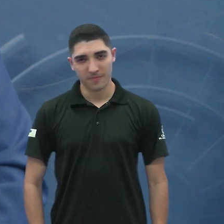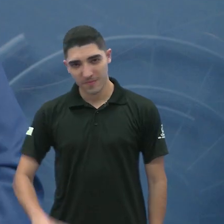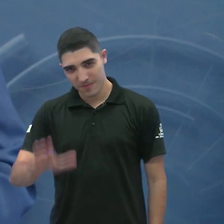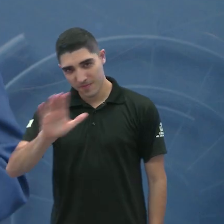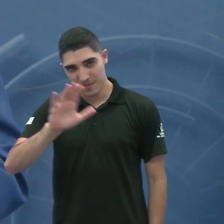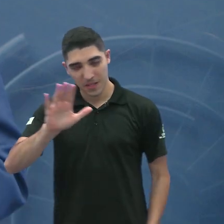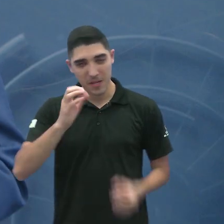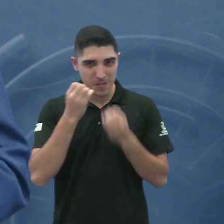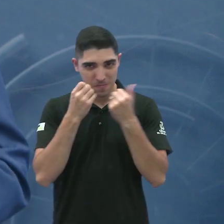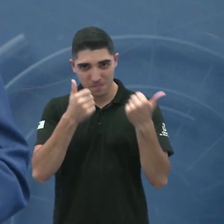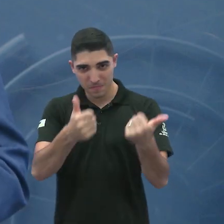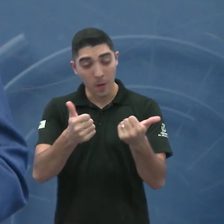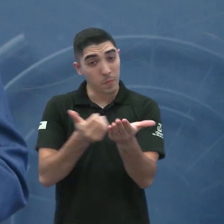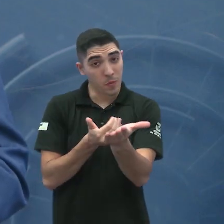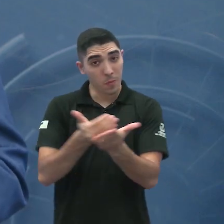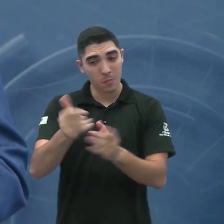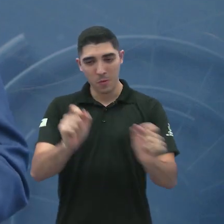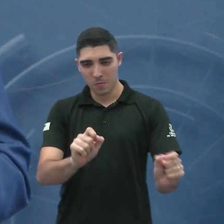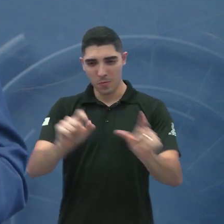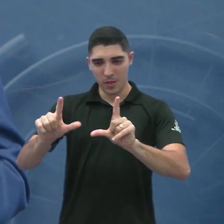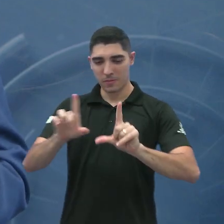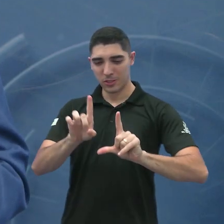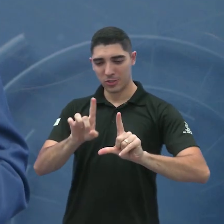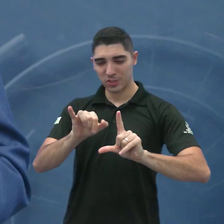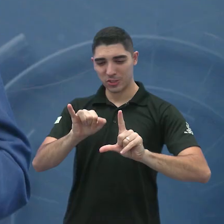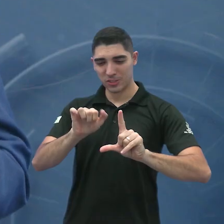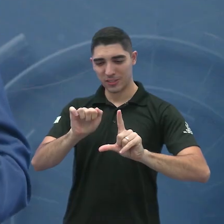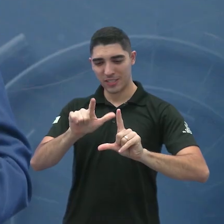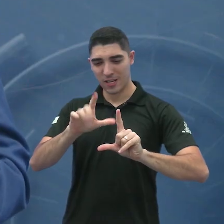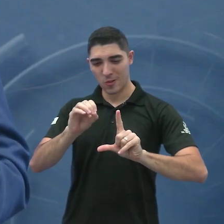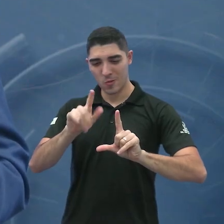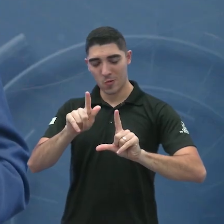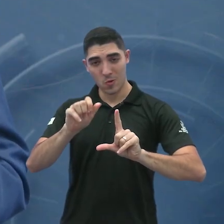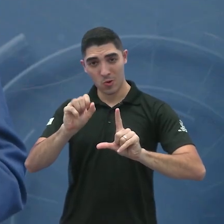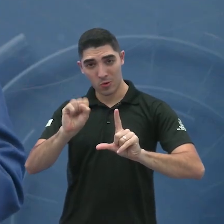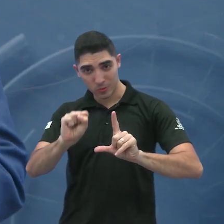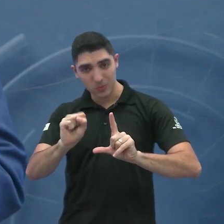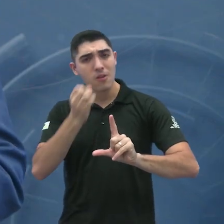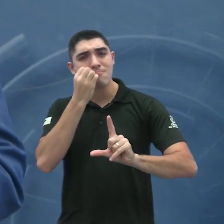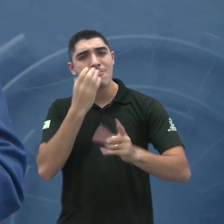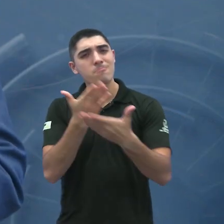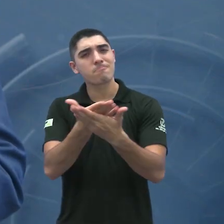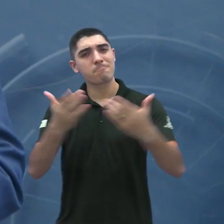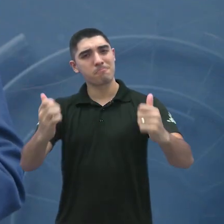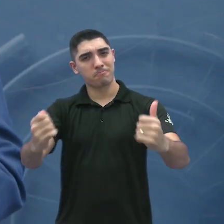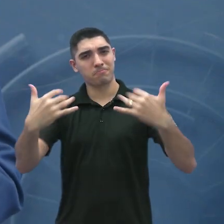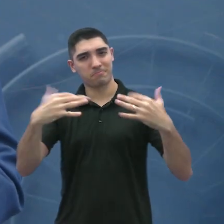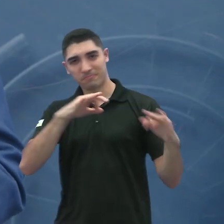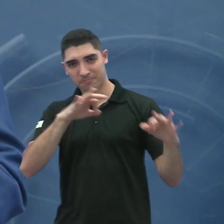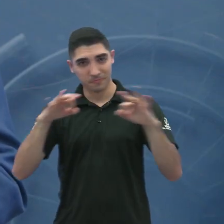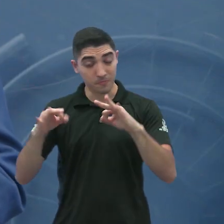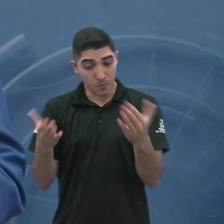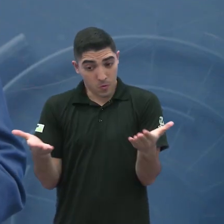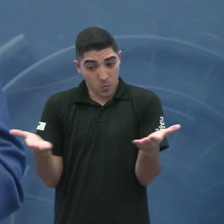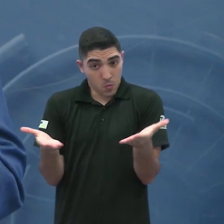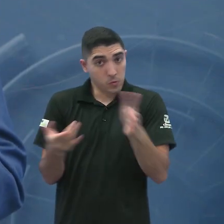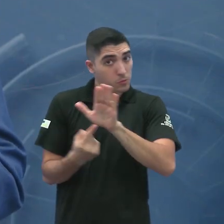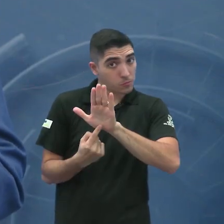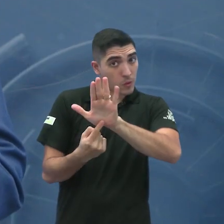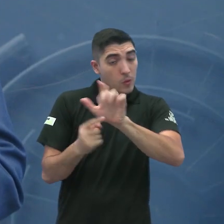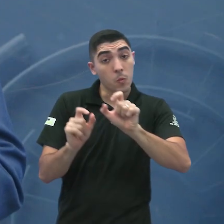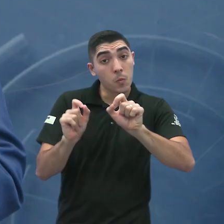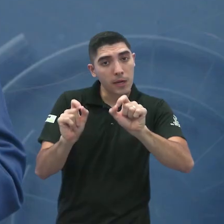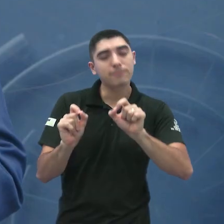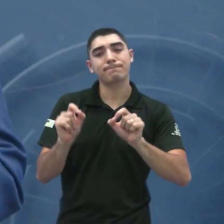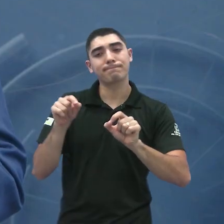Olá pessoal, estamos começando mais um Diálogos da Cidade. É sempre muito bom ter você aqui com a gente. No programa de hoje vamos